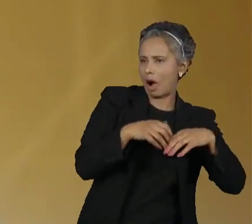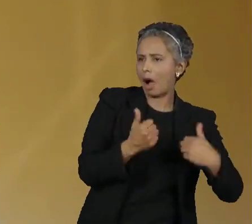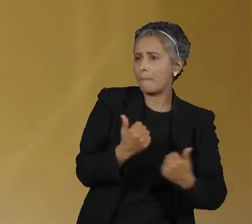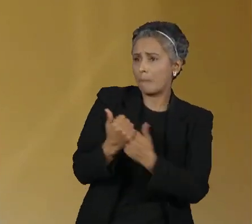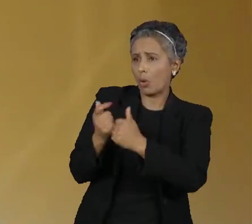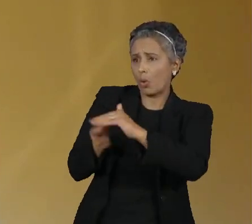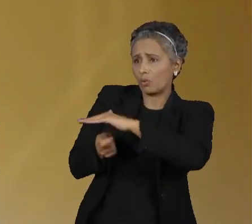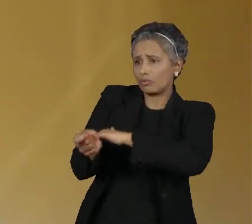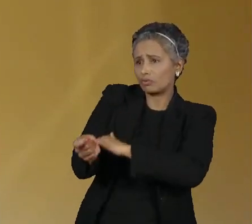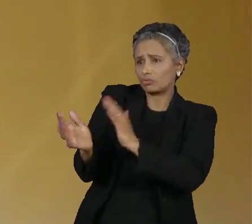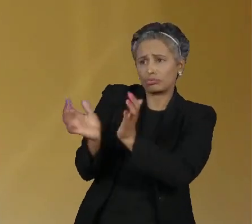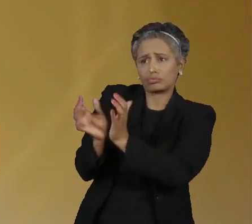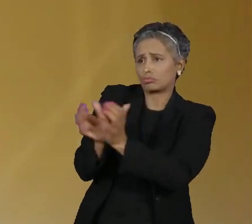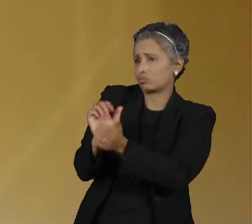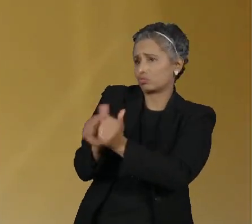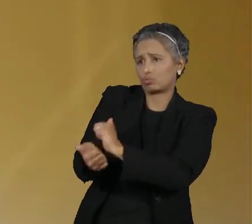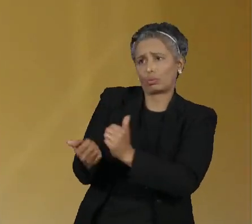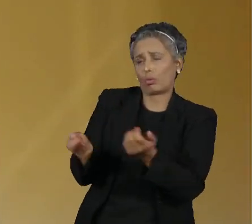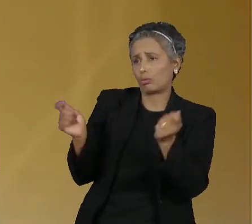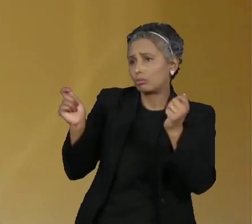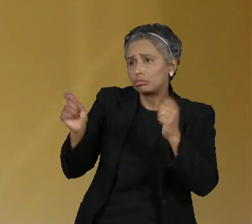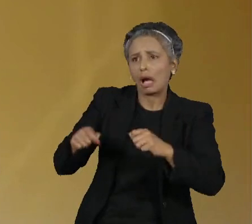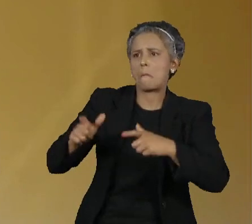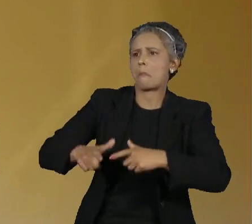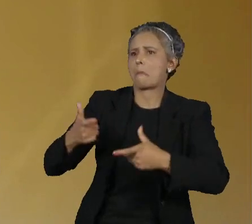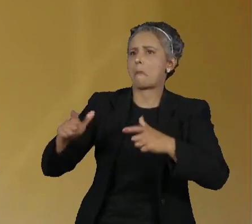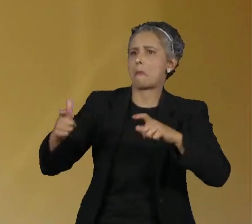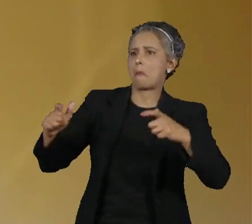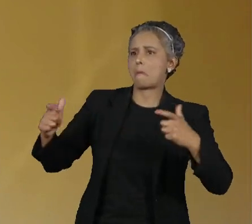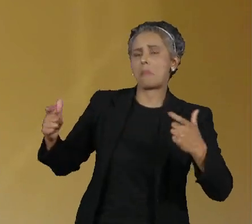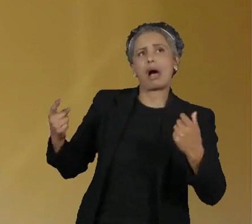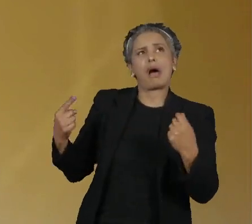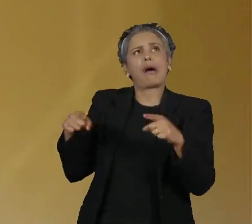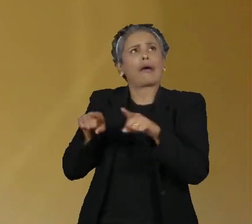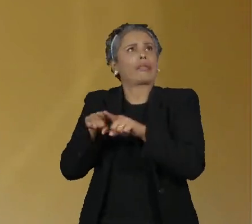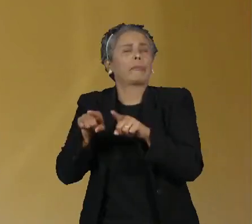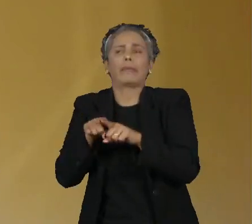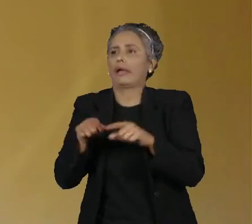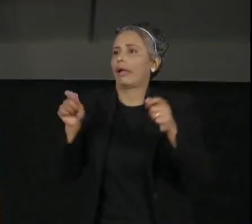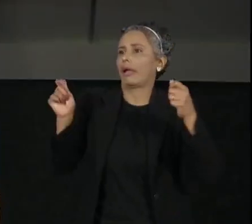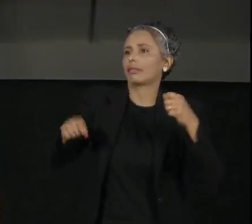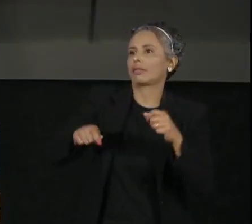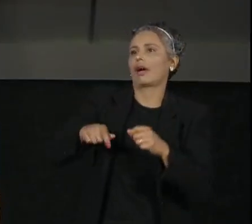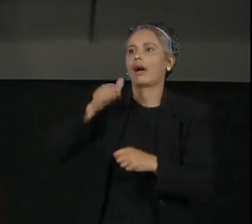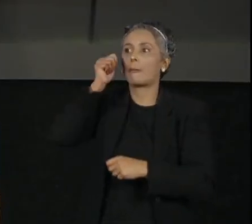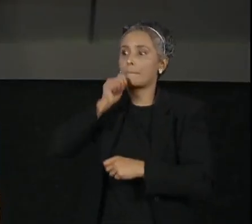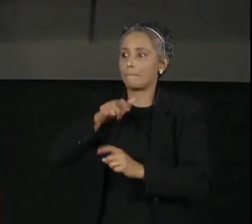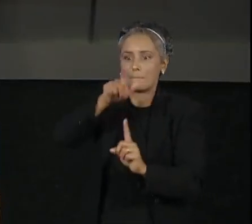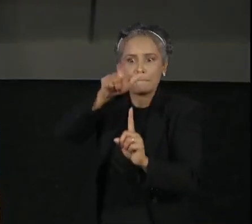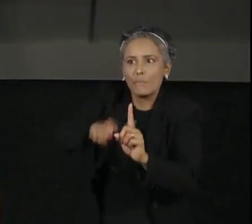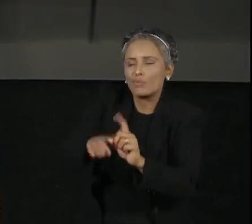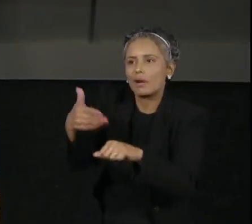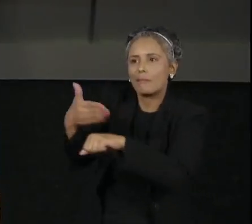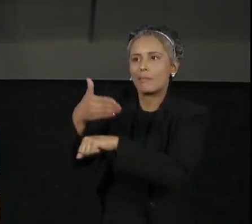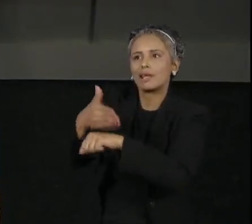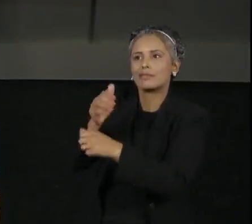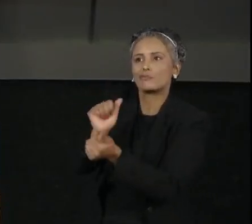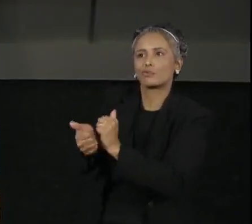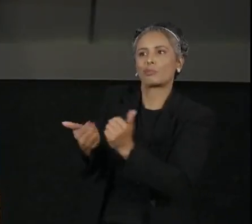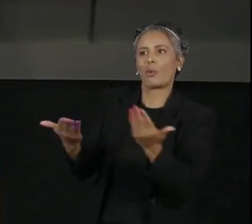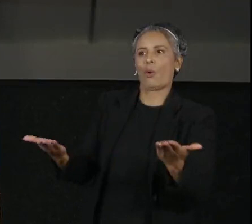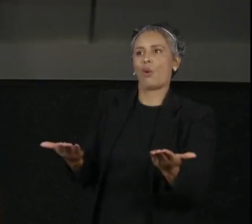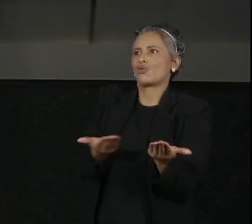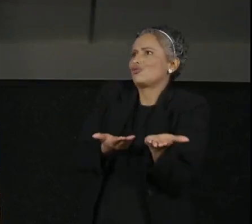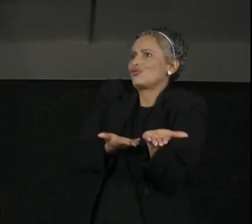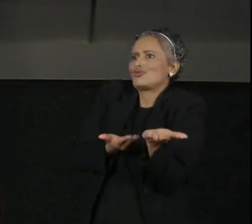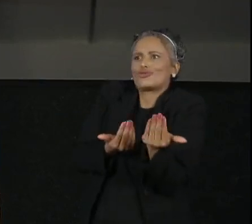que o alcance seja maior, com que a gente tenha mais jogadoras, jovens jogadoras entrando